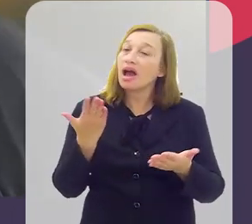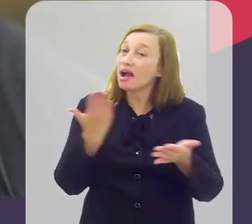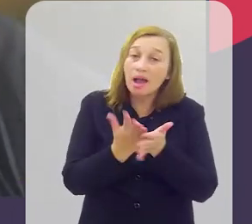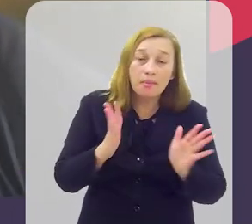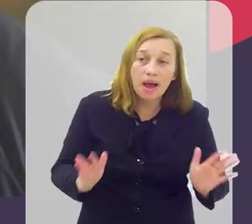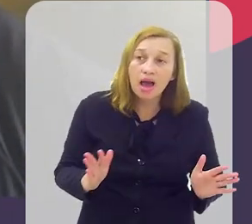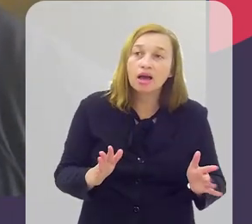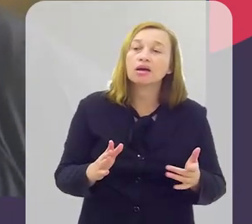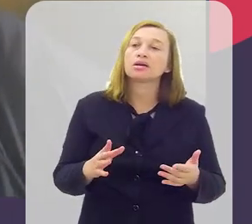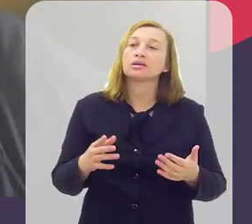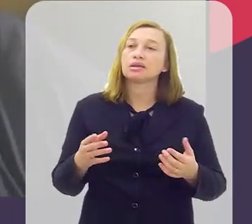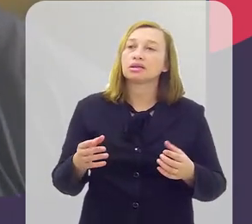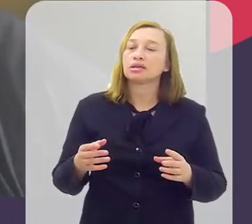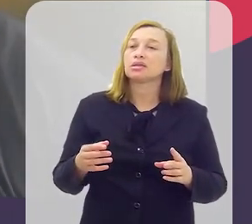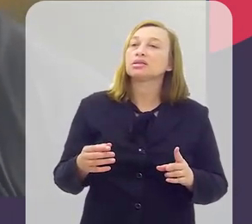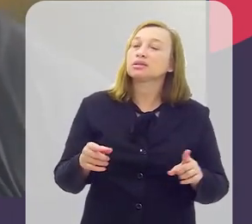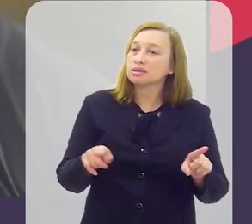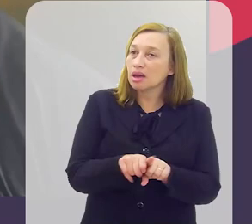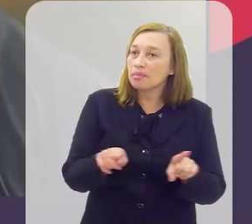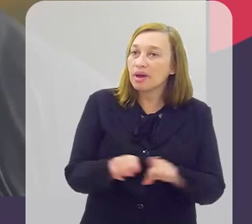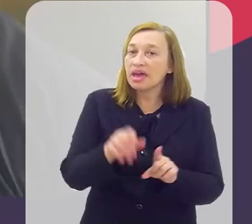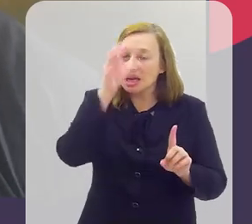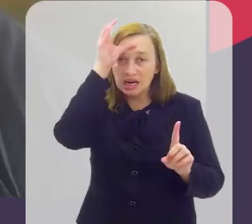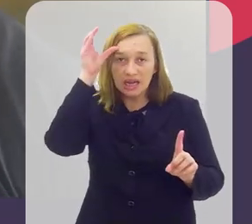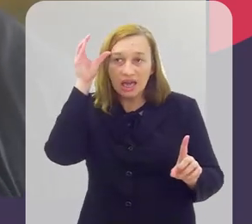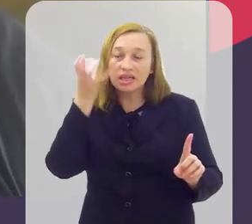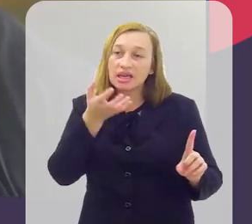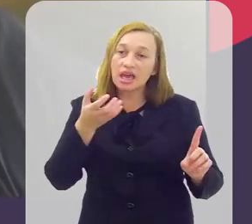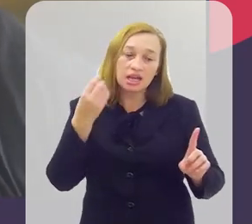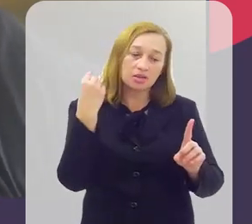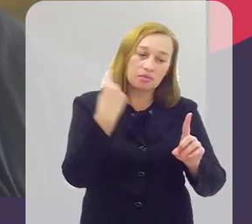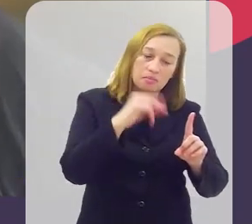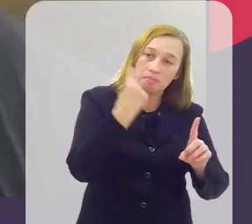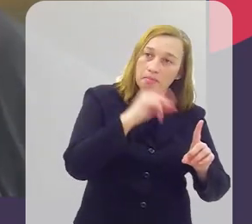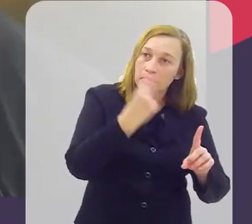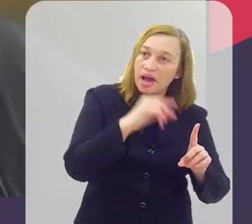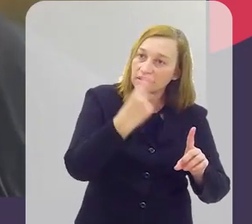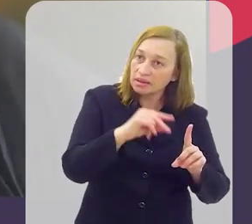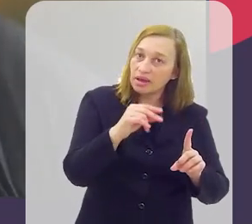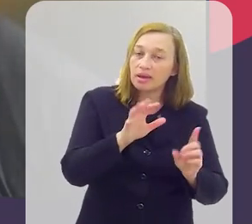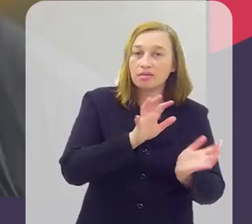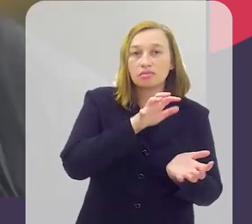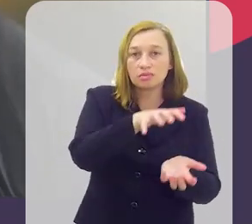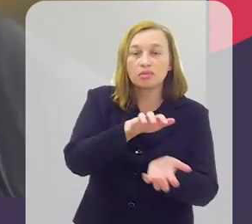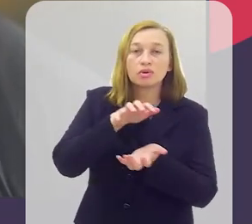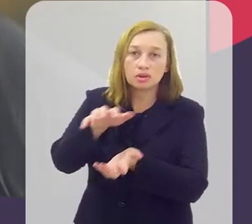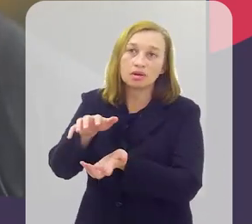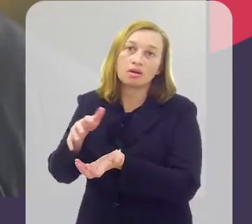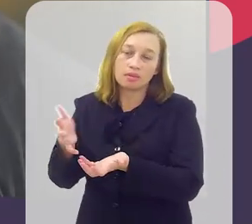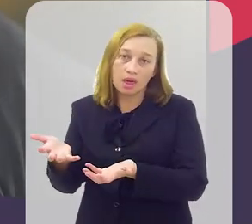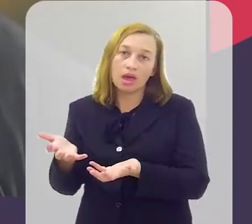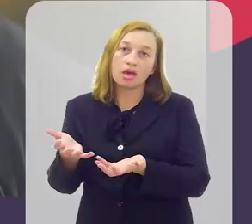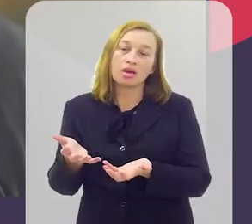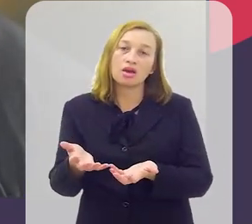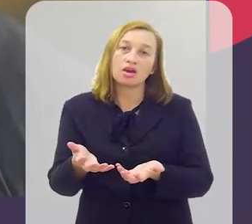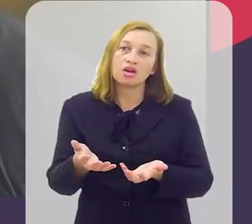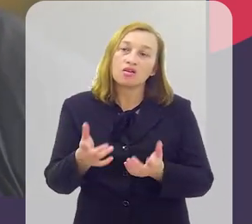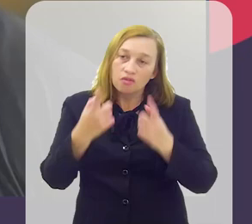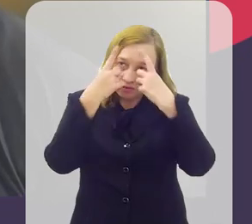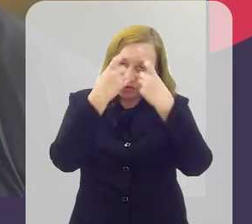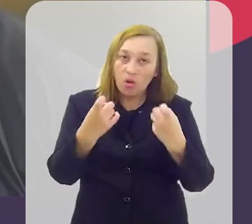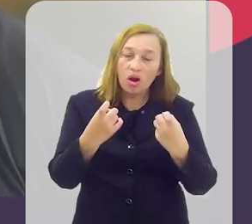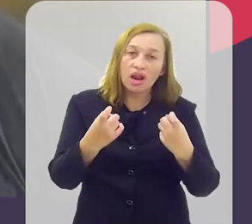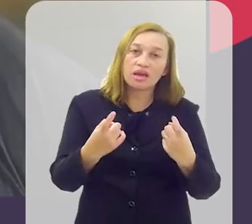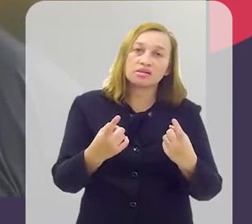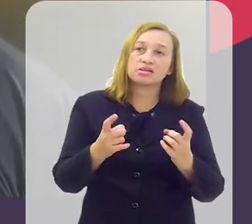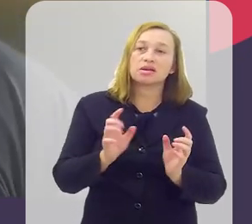acabe. Então, assim, agressões, clientes tentando agredir. É o que mais acontece. Rio de Janeiro, Manaus também acontece muito.